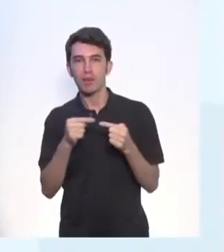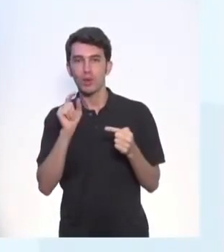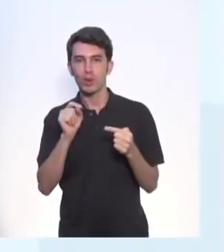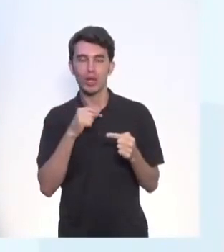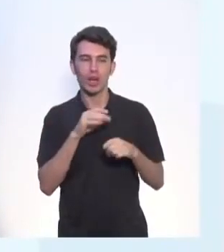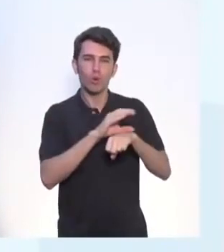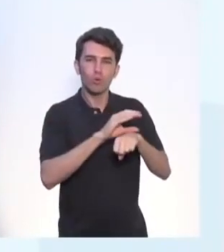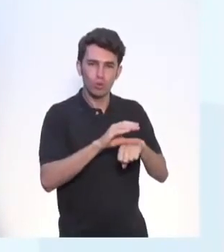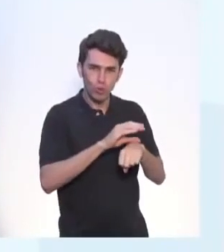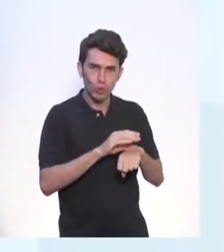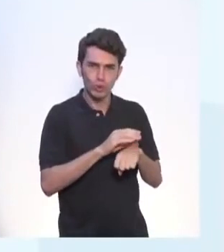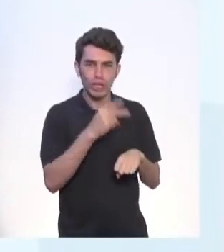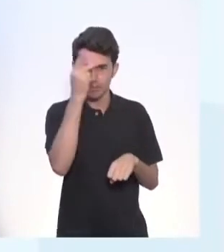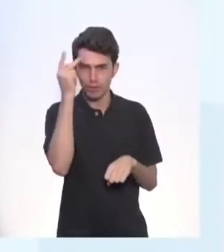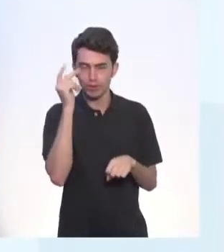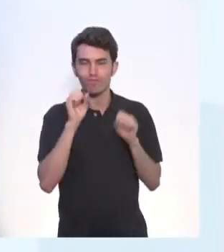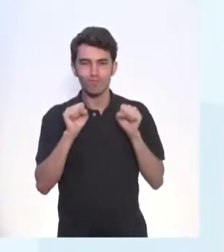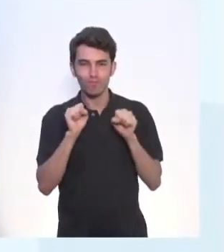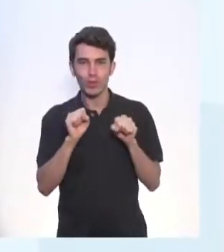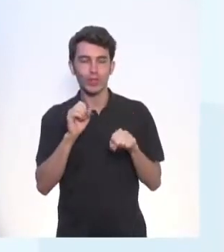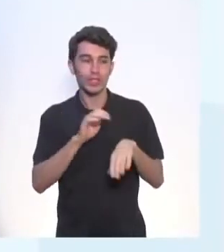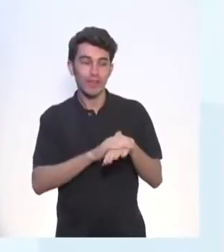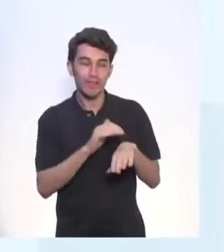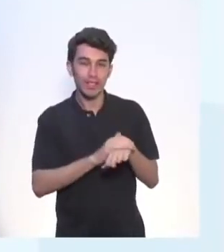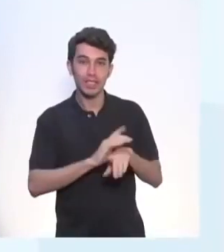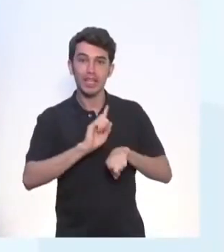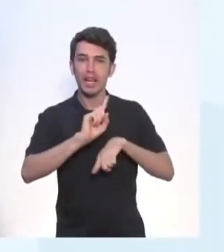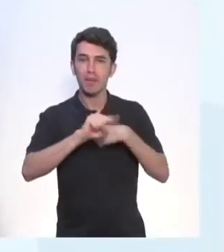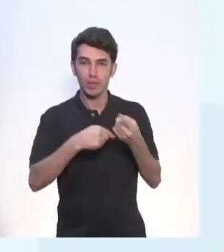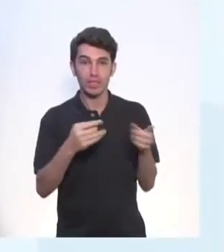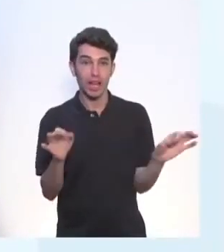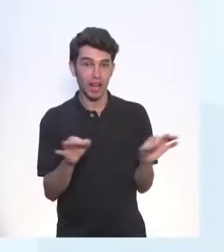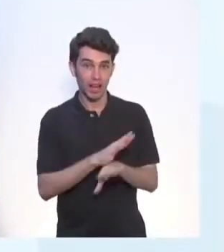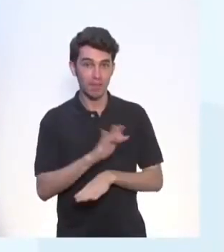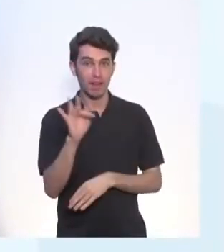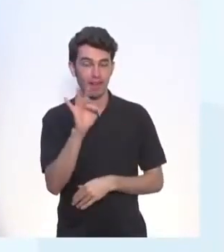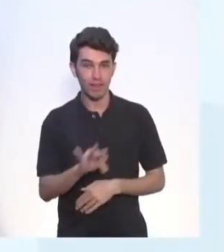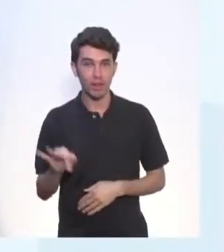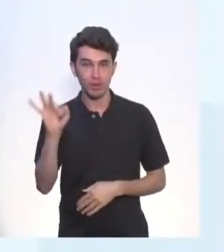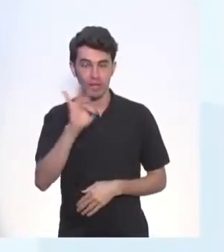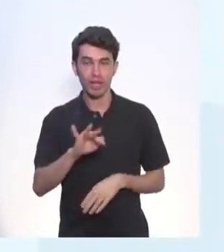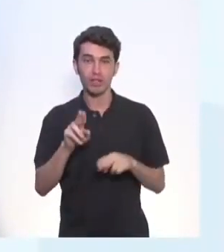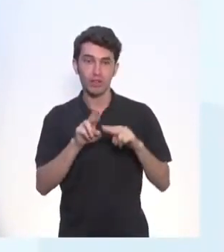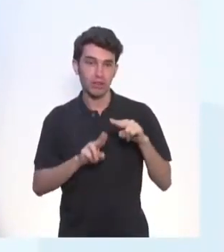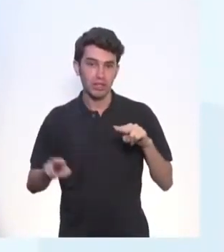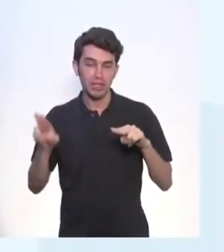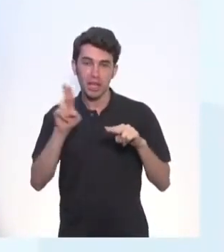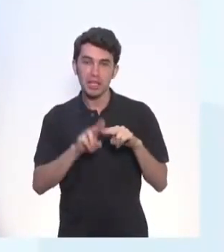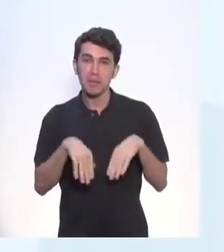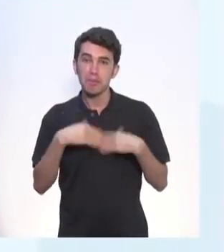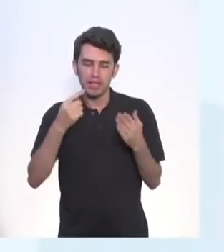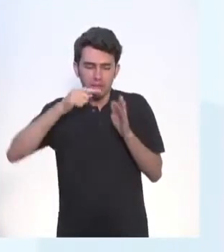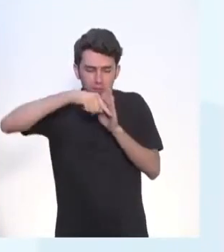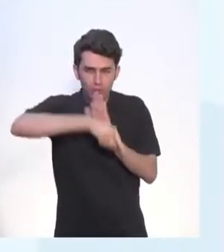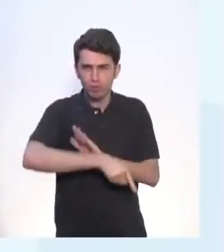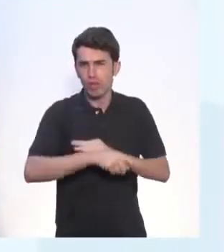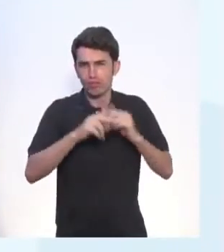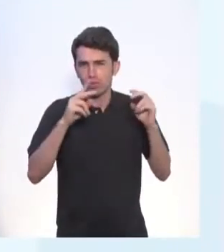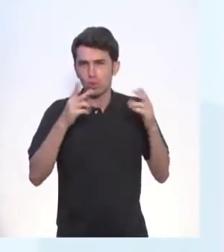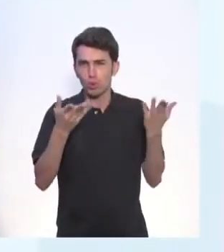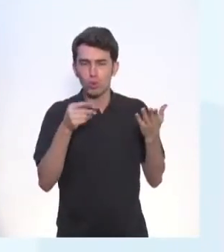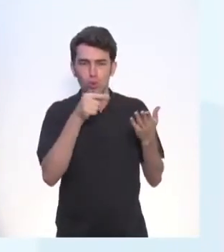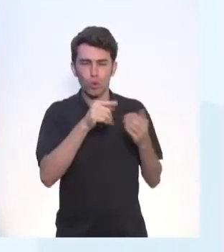de curso que as pessoas podem fazer depois que terminam a universidade para se aprofundar em uma área